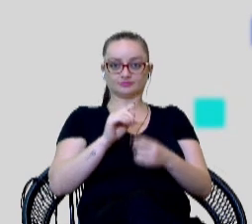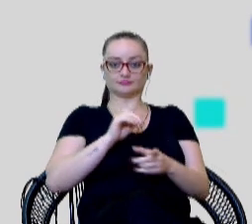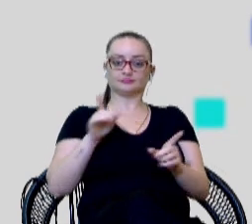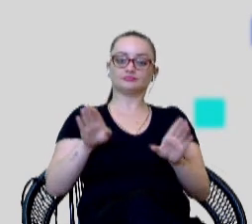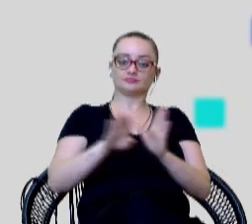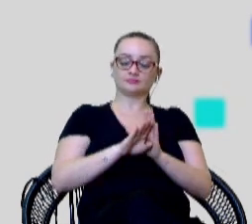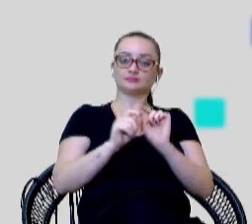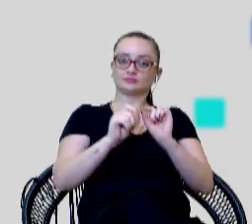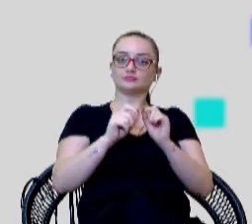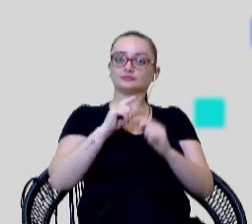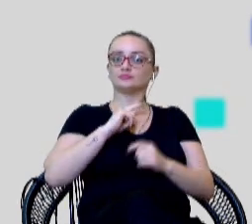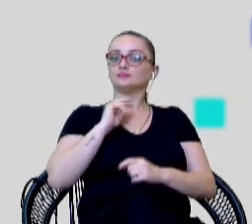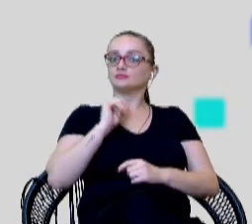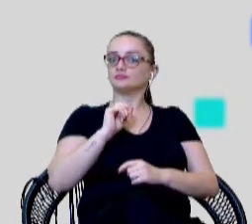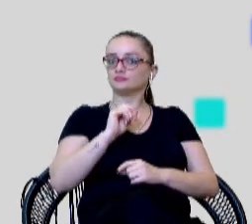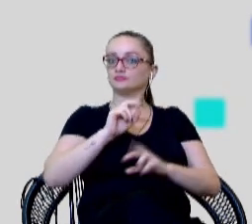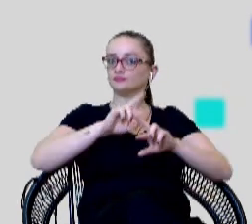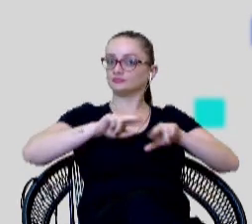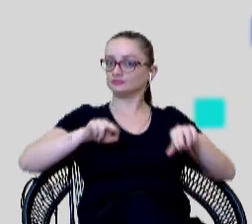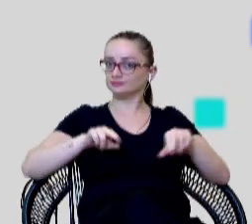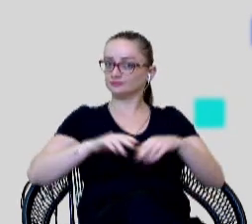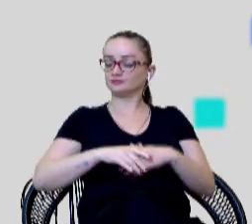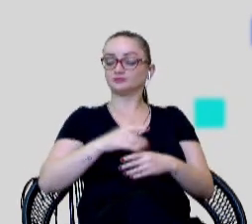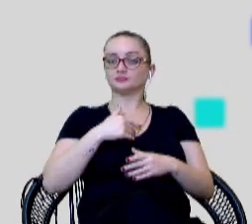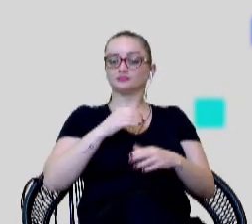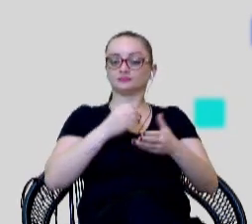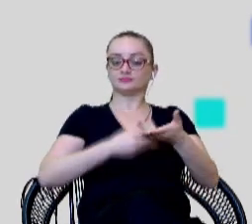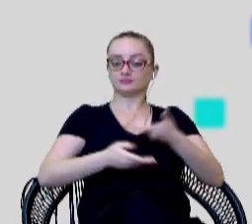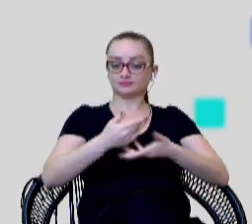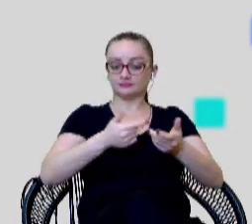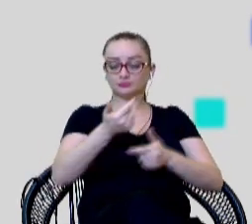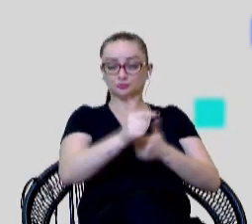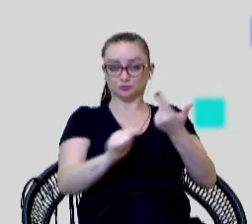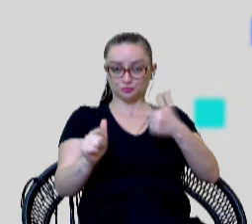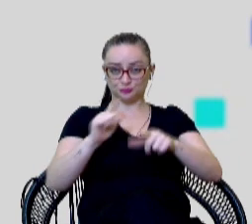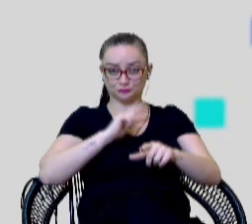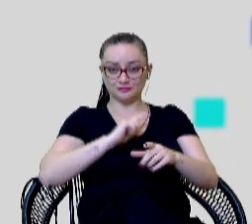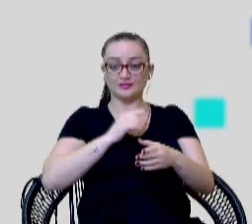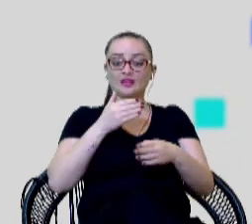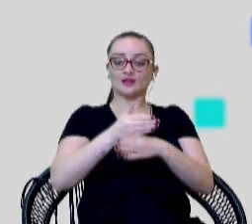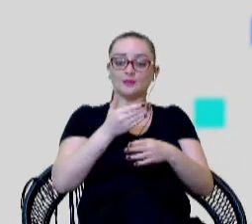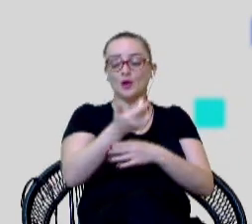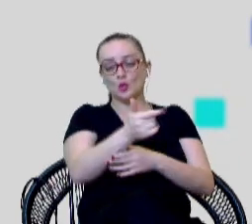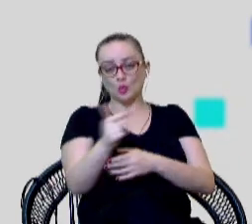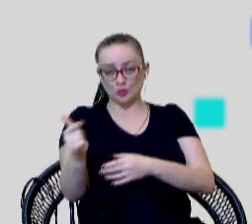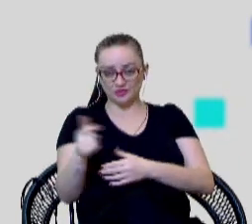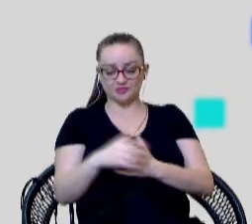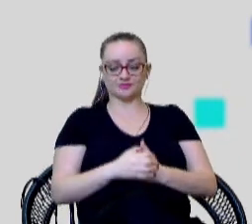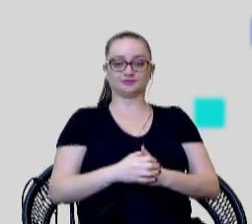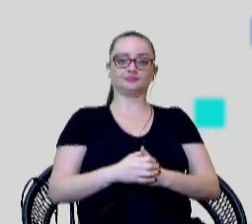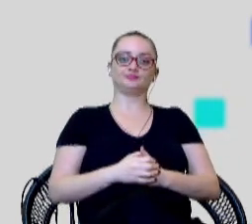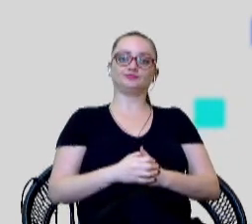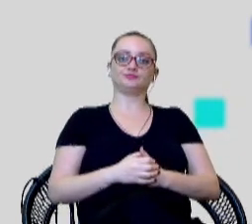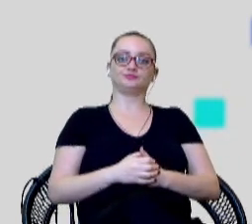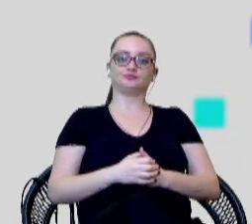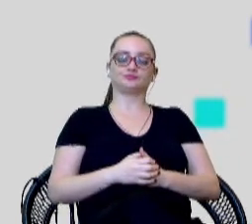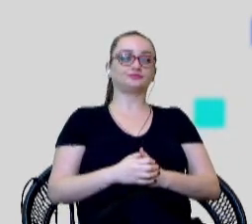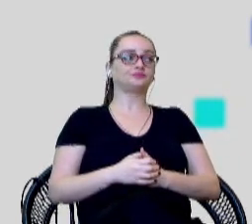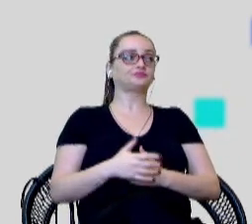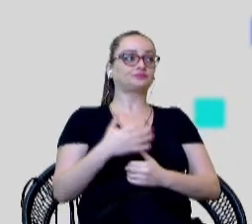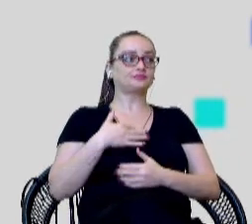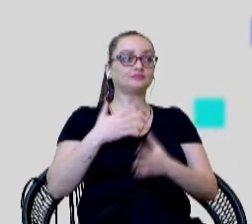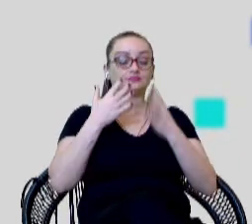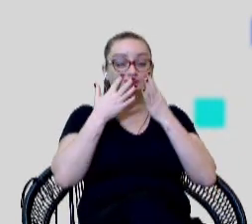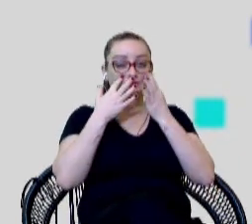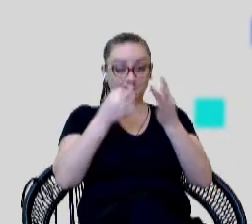alcance, eu tenho várias métricas. Então, para tráfego, eu tenho outras. Então, para engajamento, eu tenho outras. Então, fiquem bastante